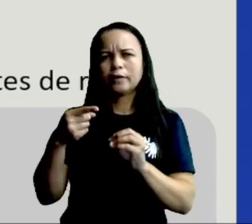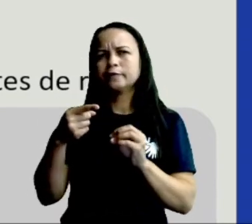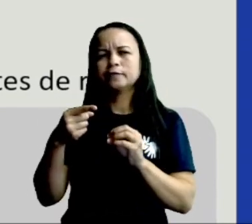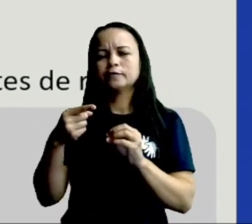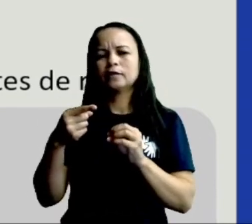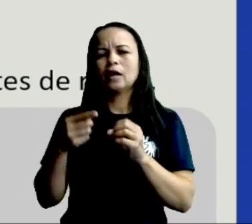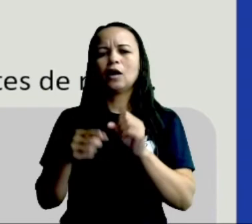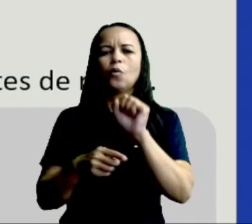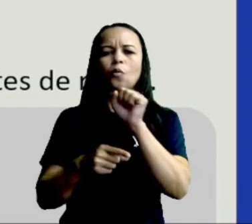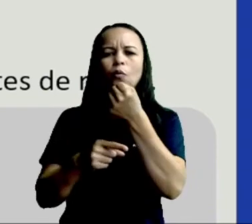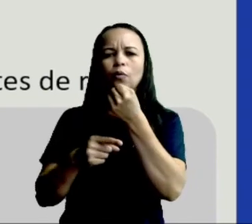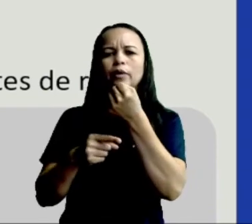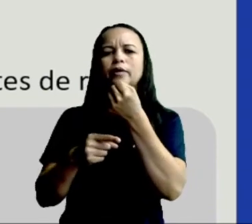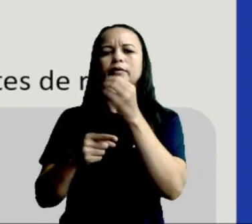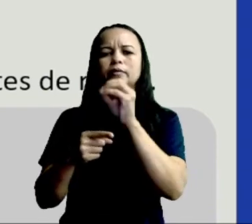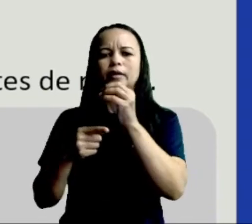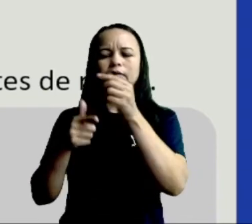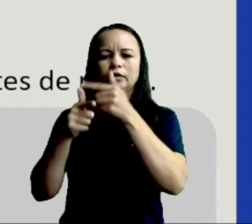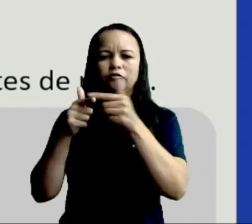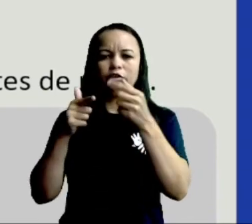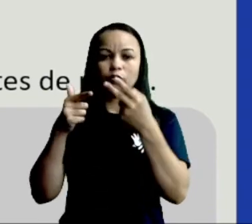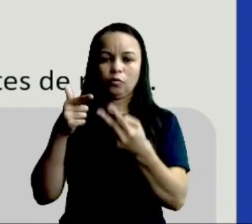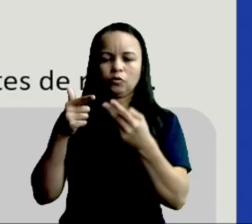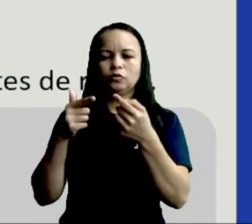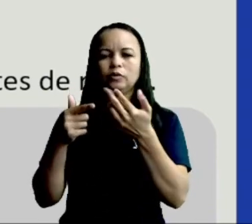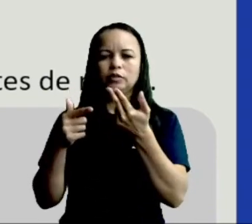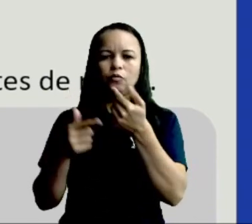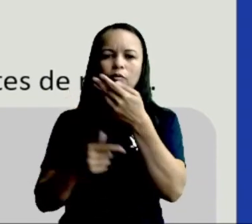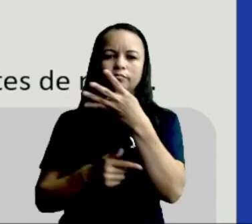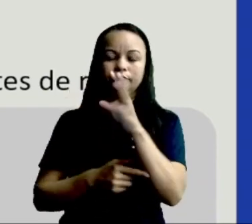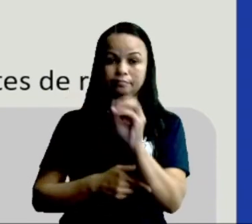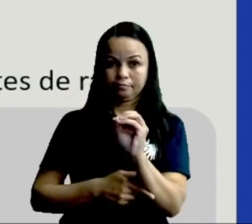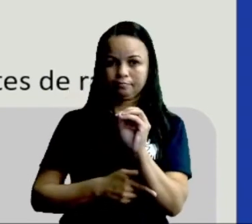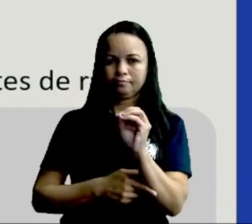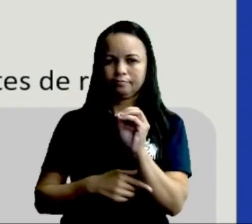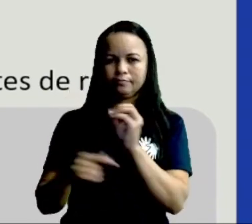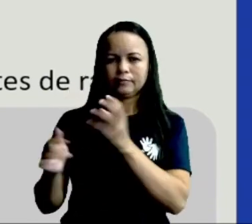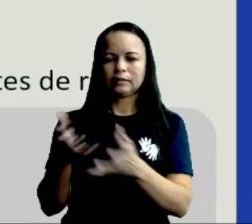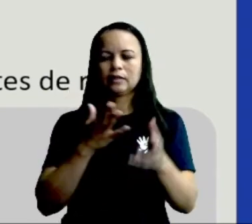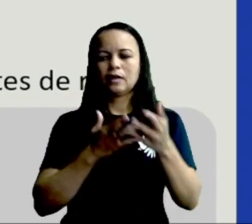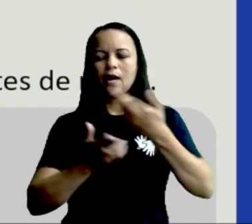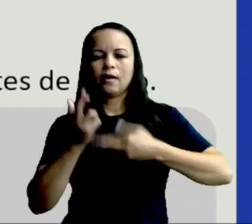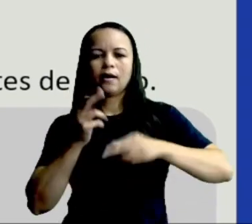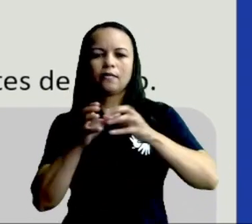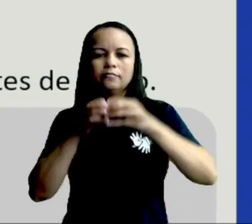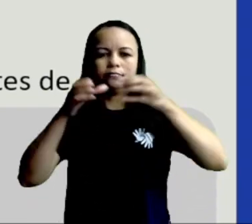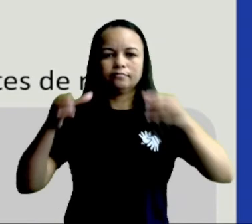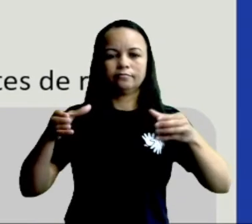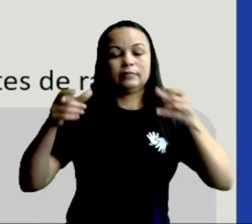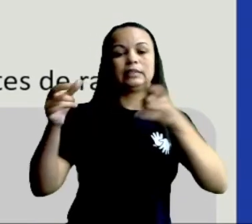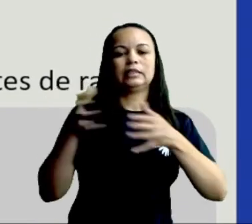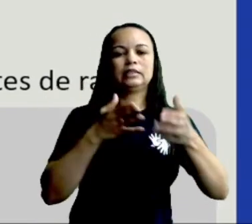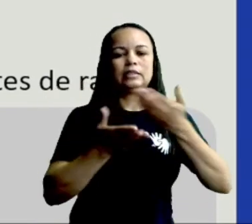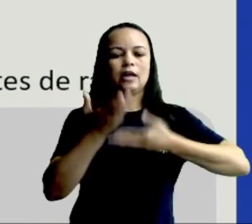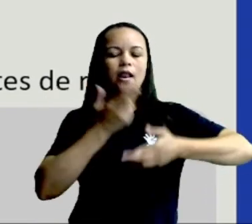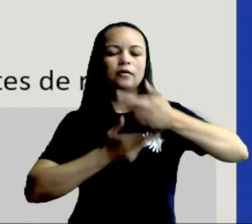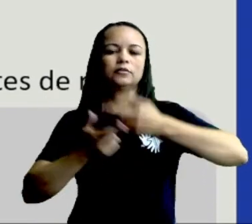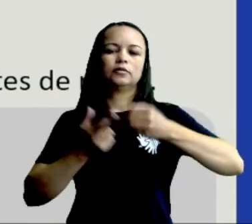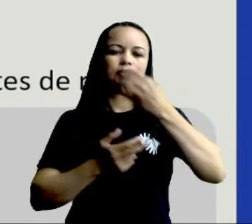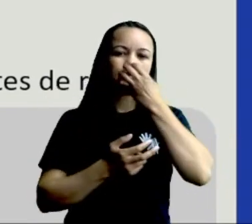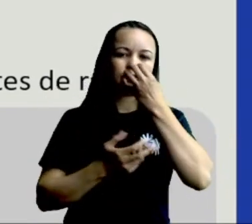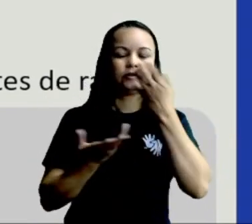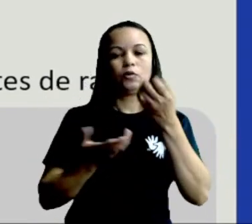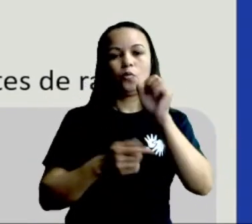por 2, 40, tá? Então, já sei aí que a grandeza relacionada à quantidade de cães, 80